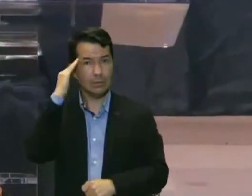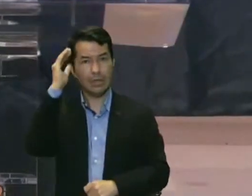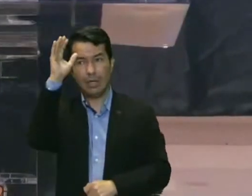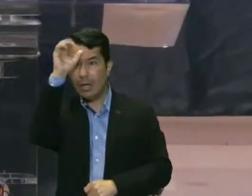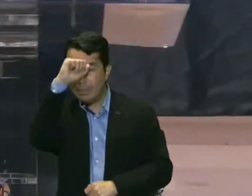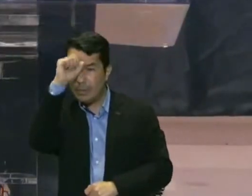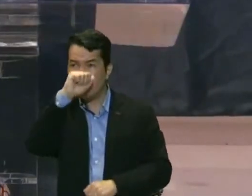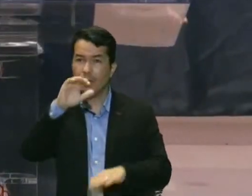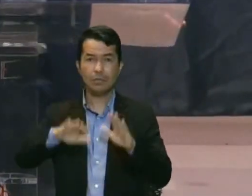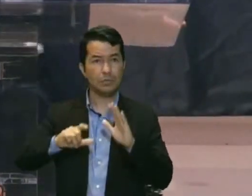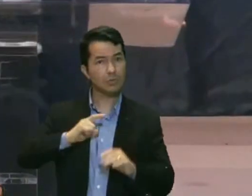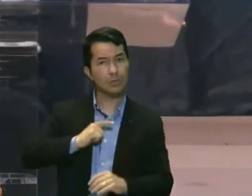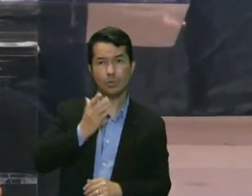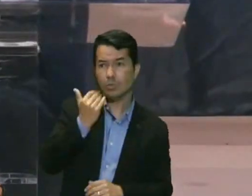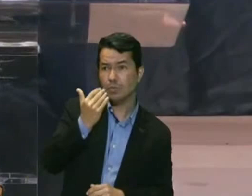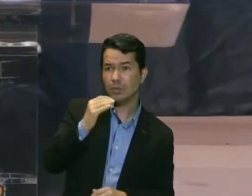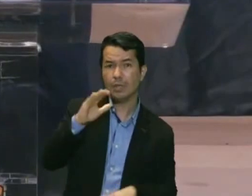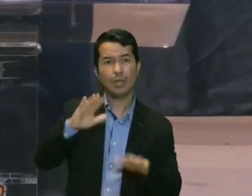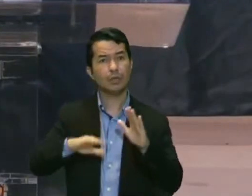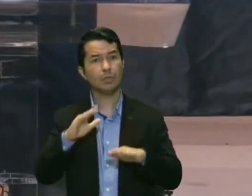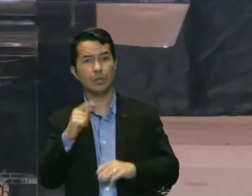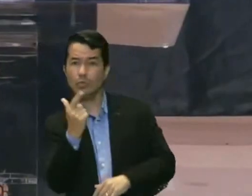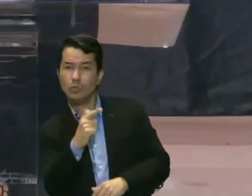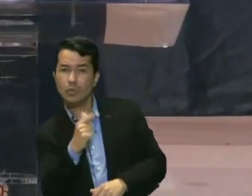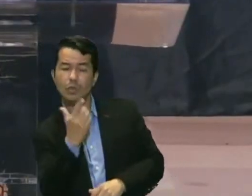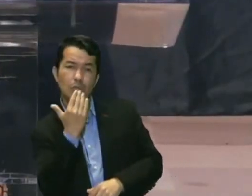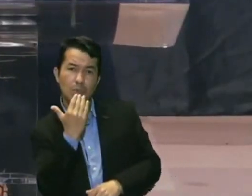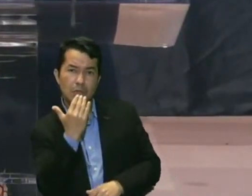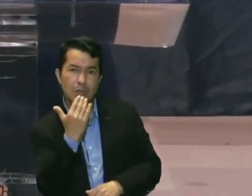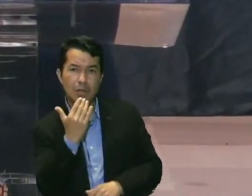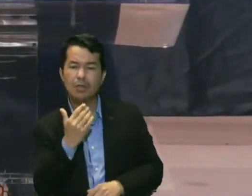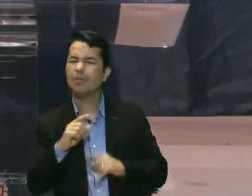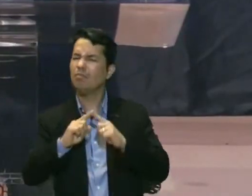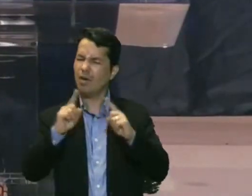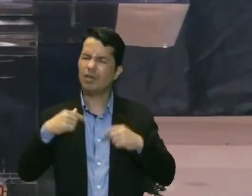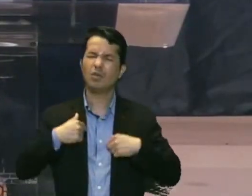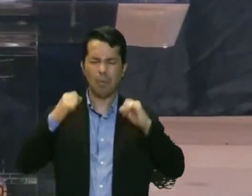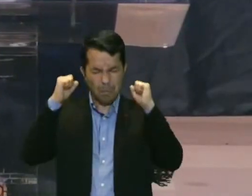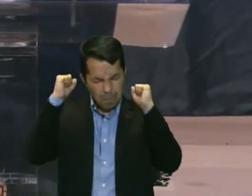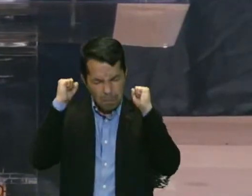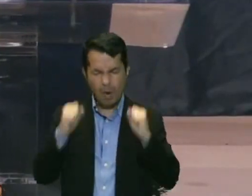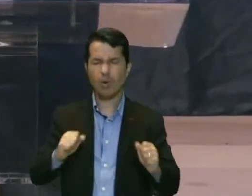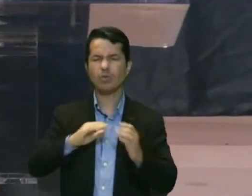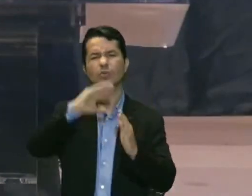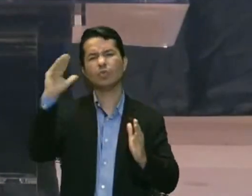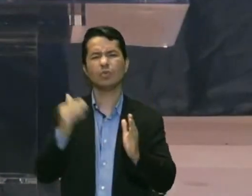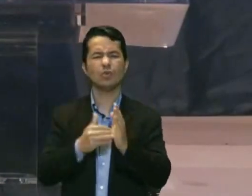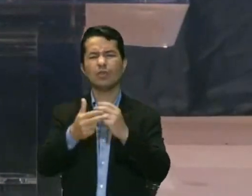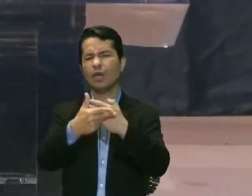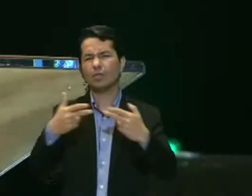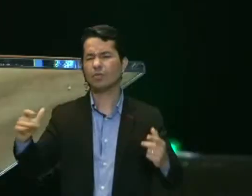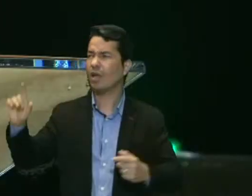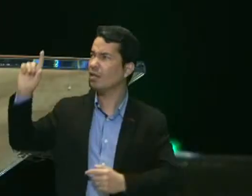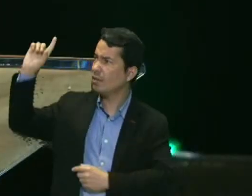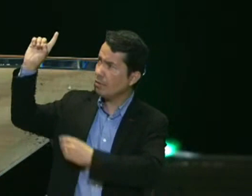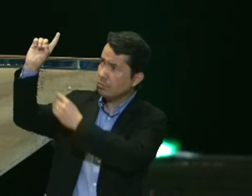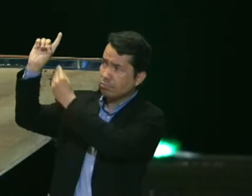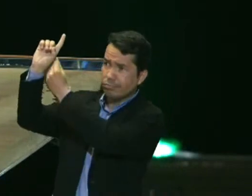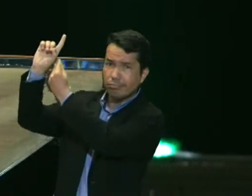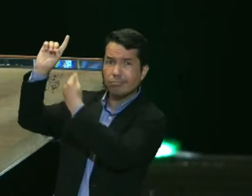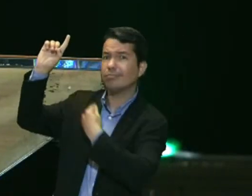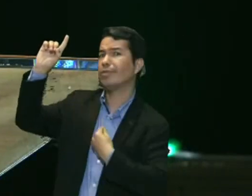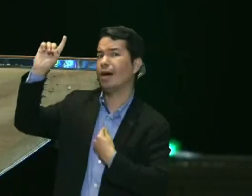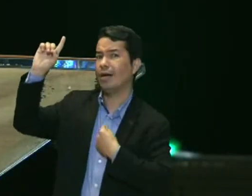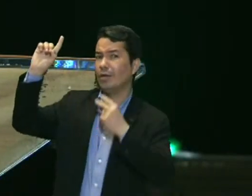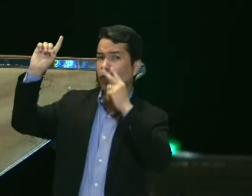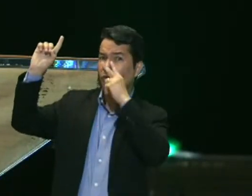Tendo muito ou enfrentando escassez, posso todas as coisas naquele que me fortalece. A